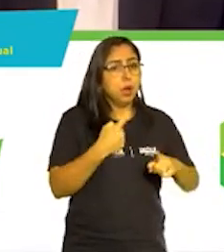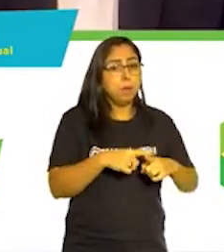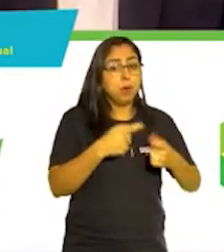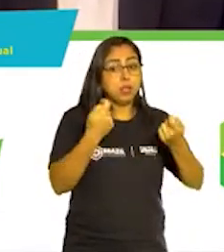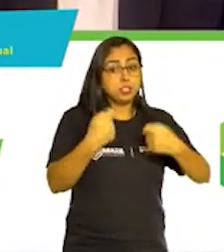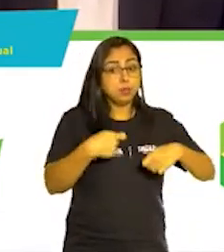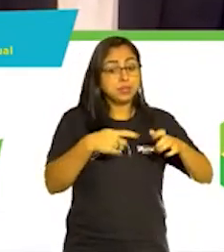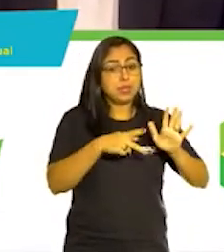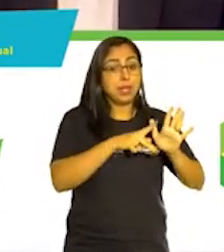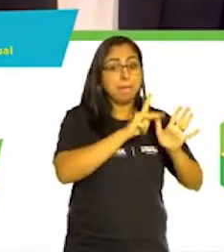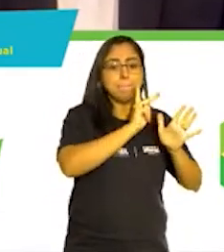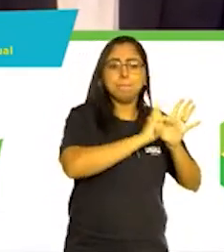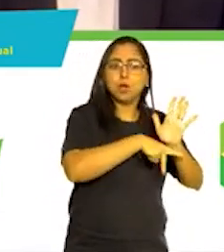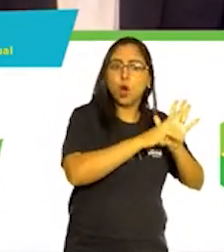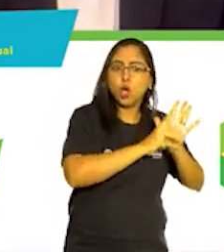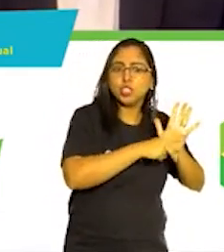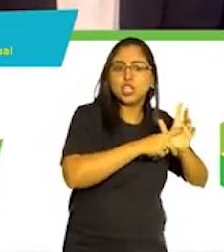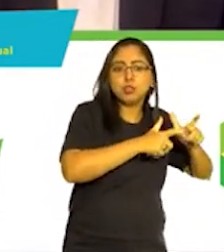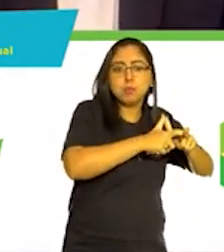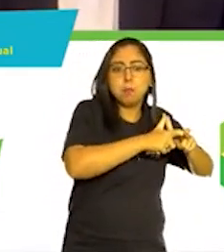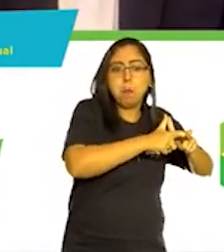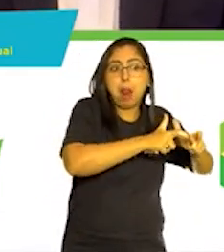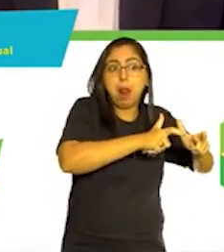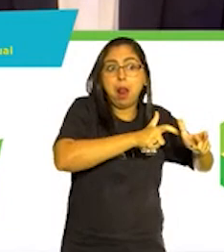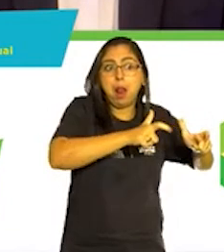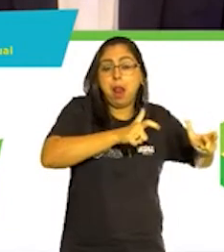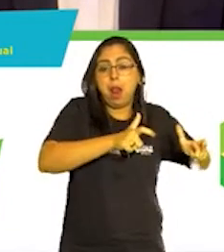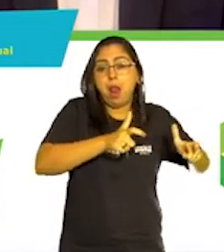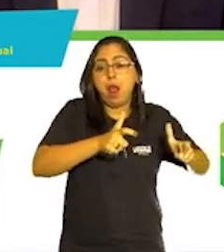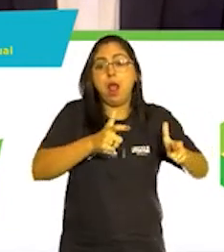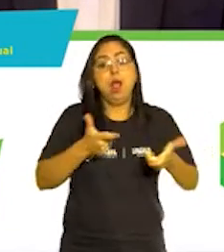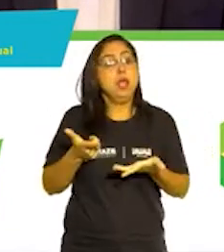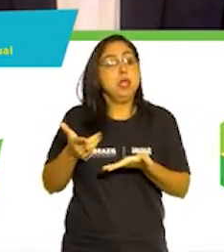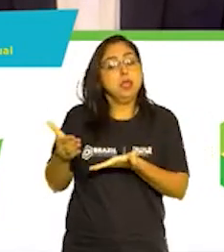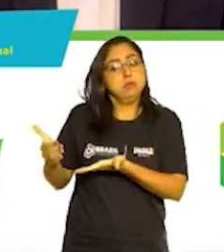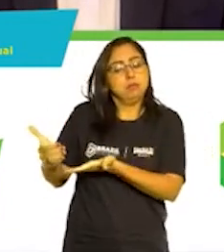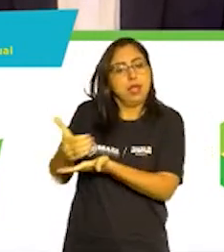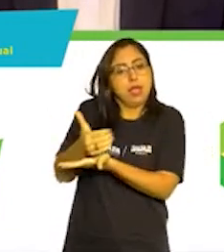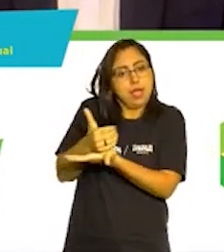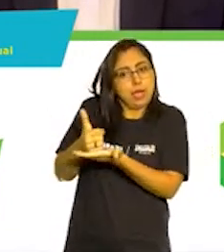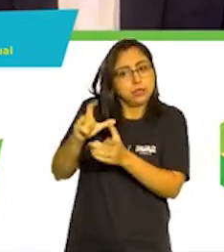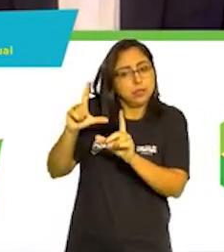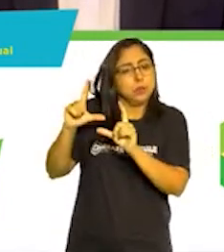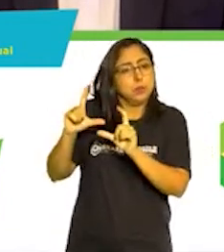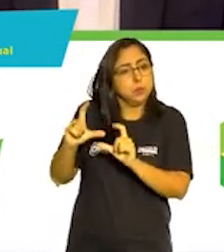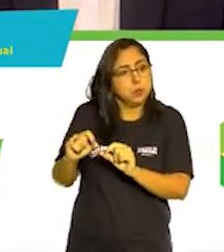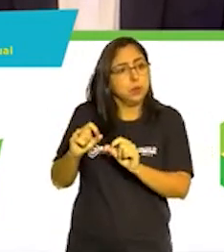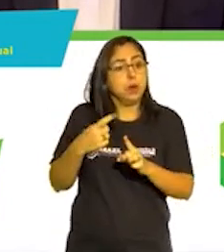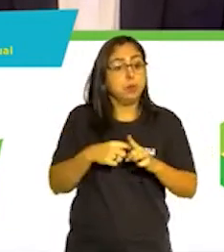relativamente pouco recurso. Isso quer dizer que eu tenho muito projeto, né? Então, eu acho que